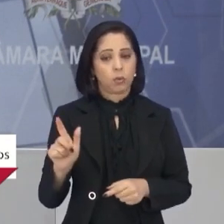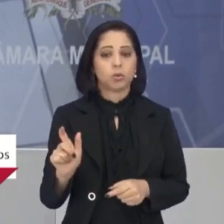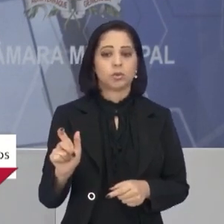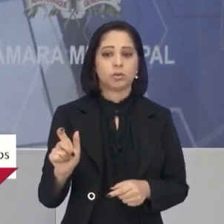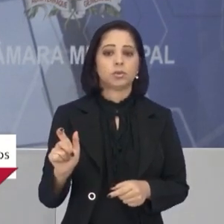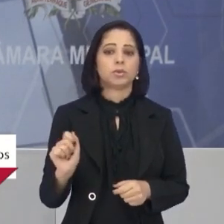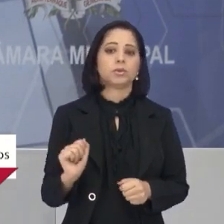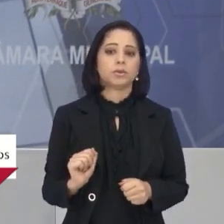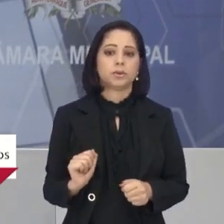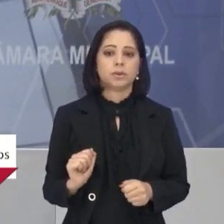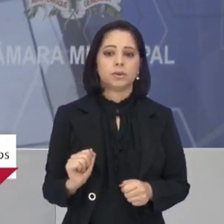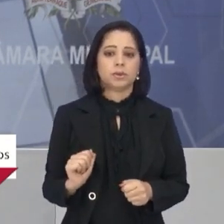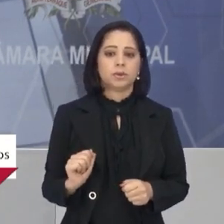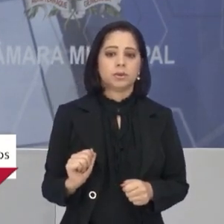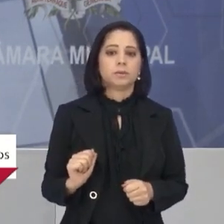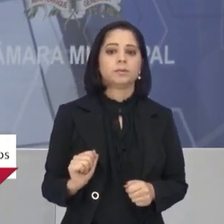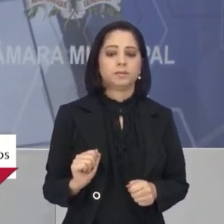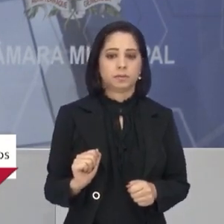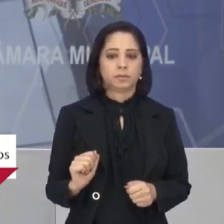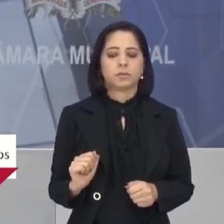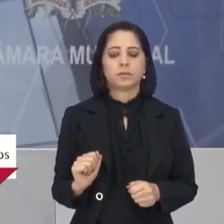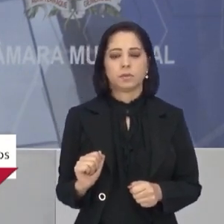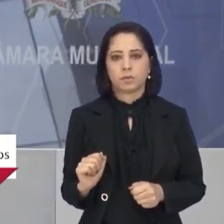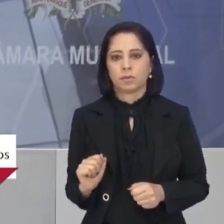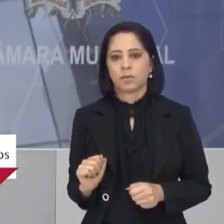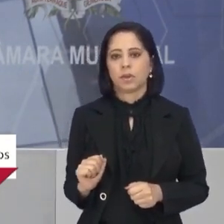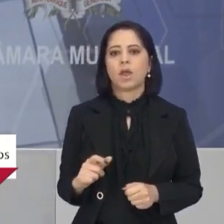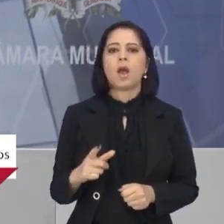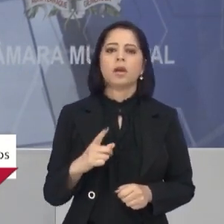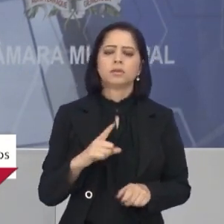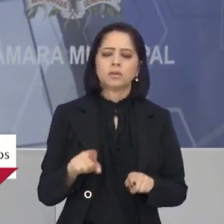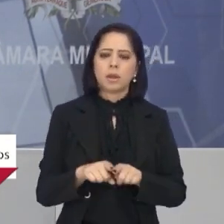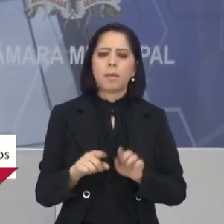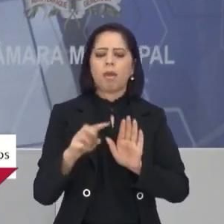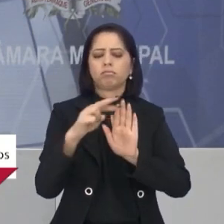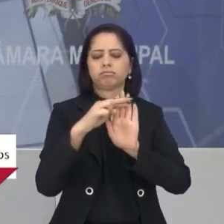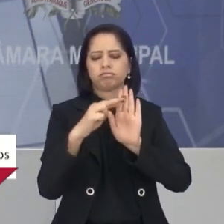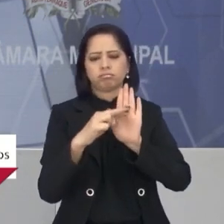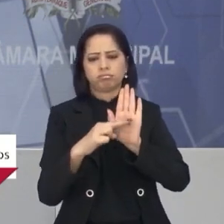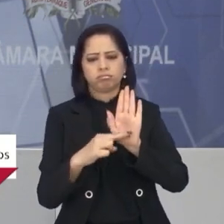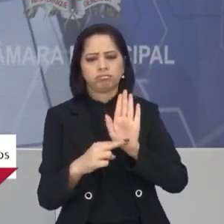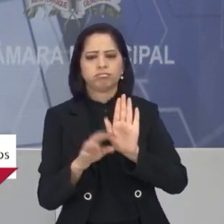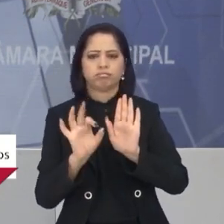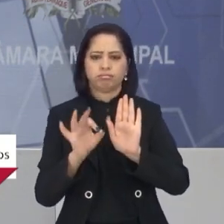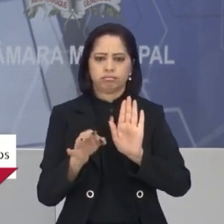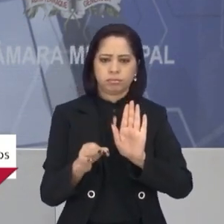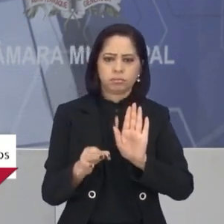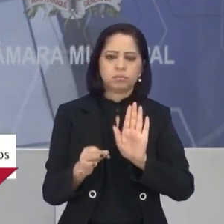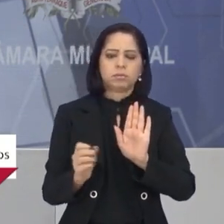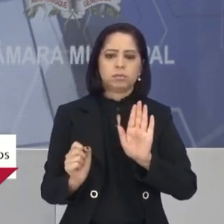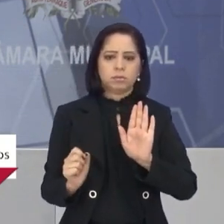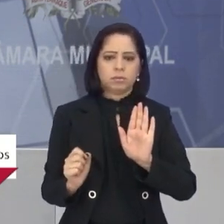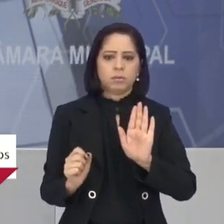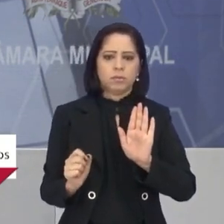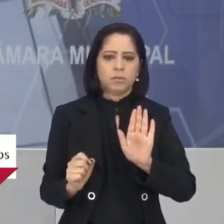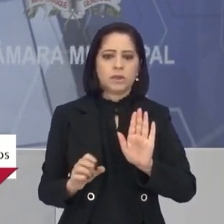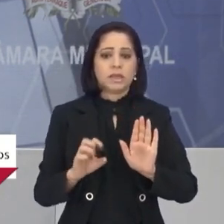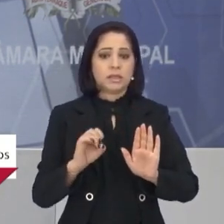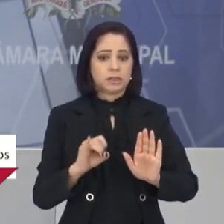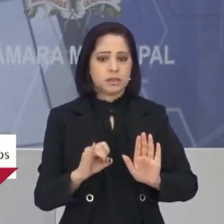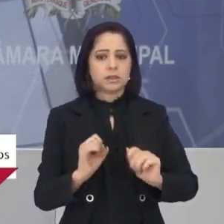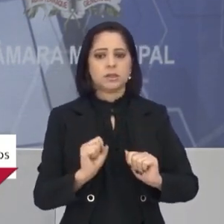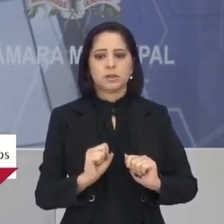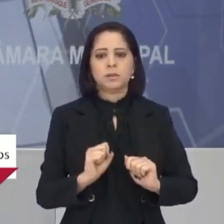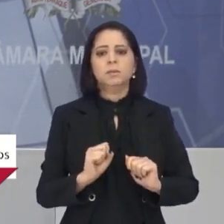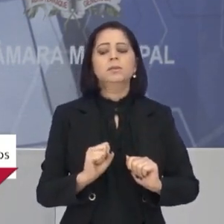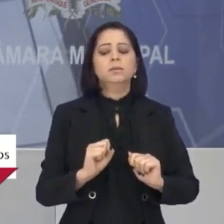que a lógico seguindo uma série de normas de de critérios que estão estabelecidos na lei e se para atender